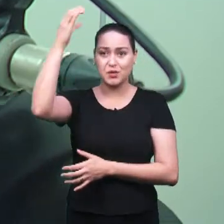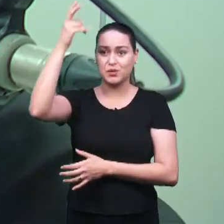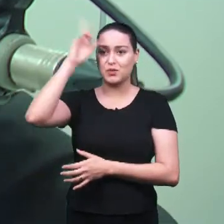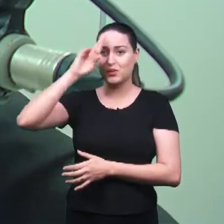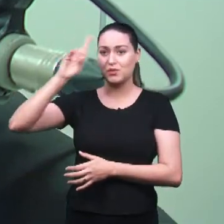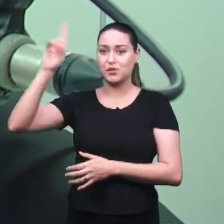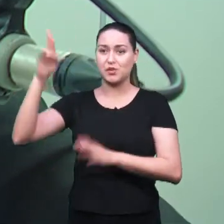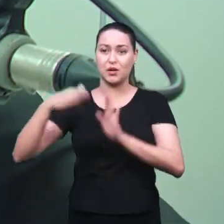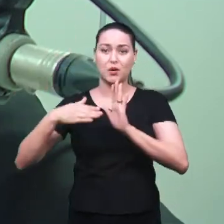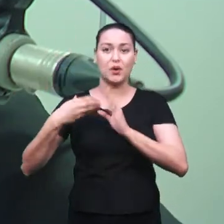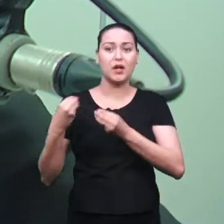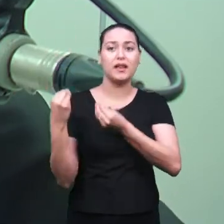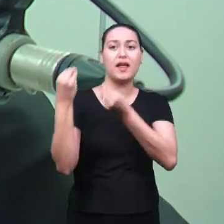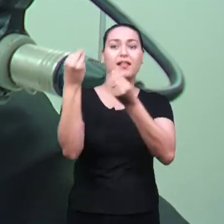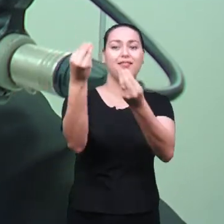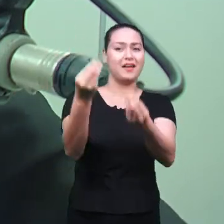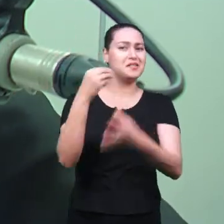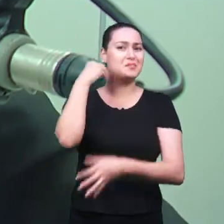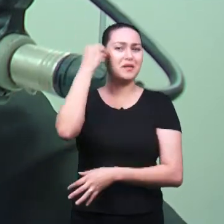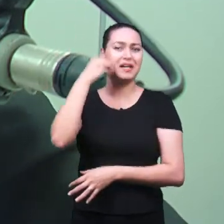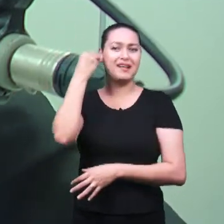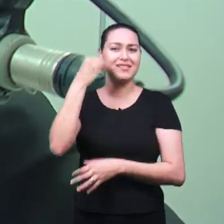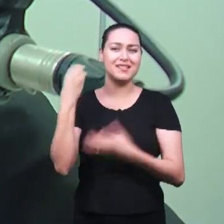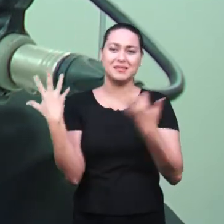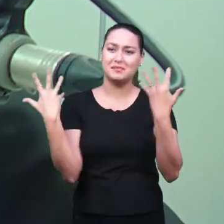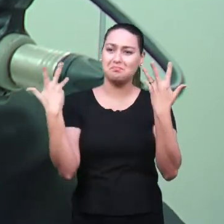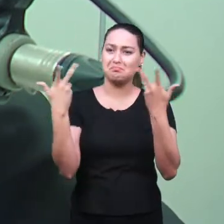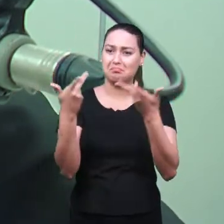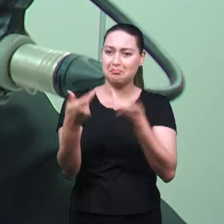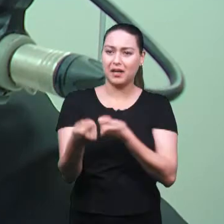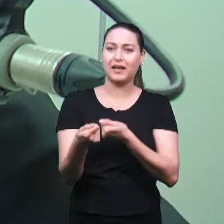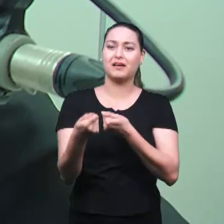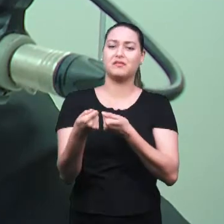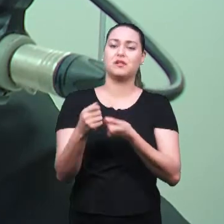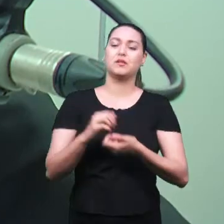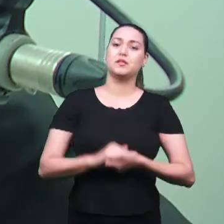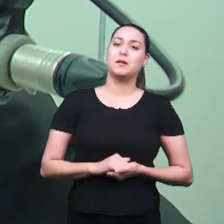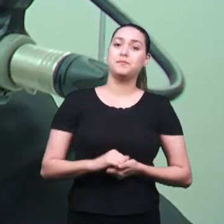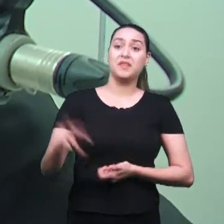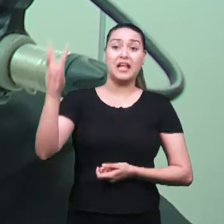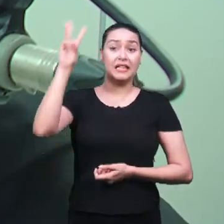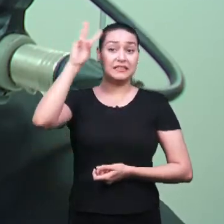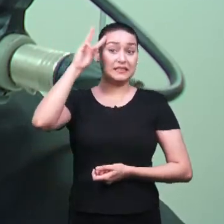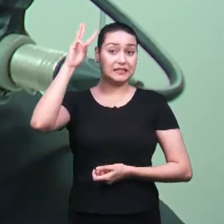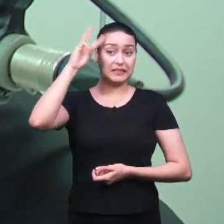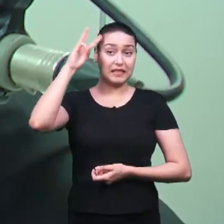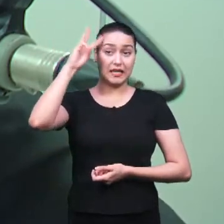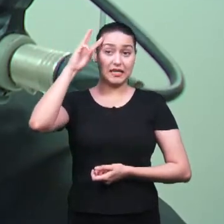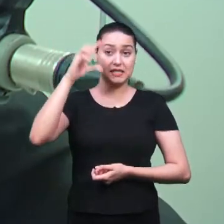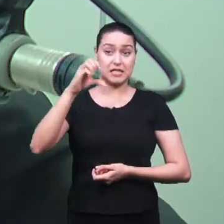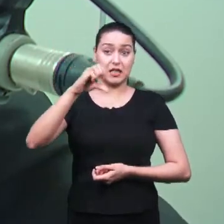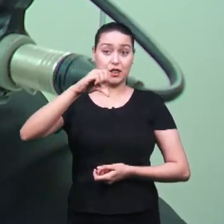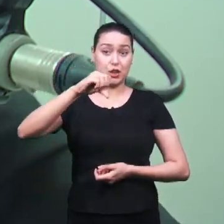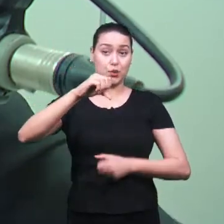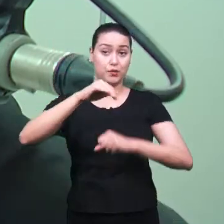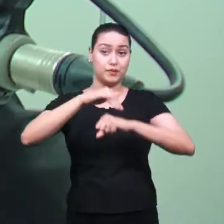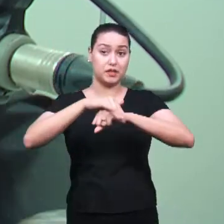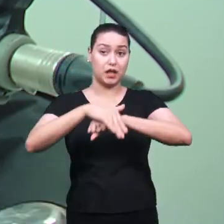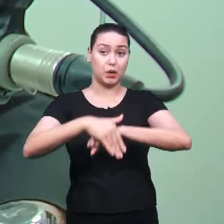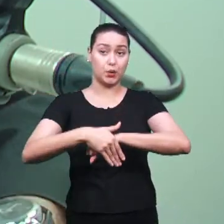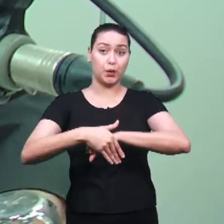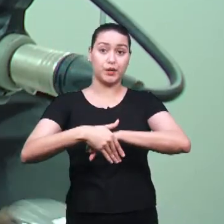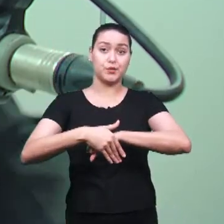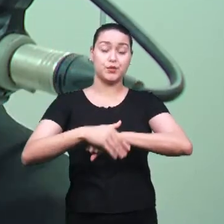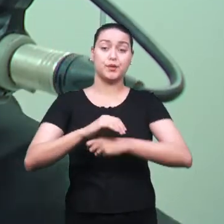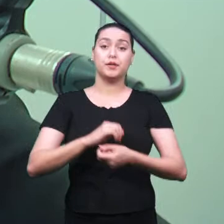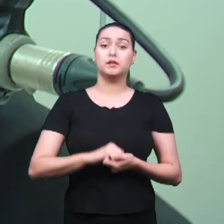dado, experiências maravilhosas, toda segunda-feira, 21 horas. E às terças-feiras, às 21 horas, tem um